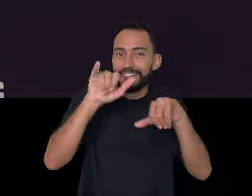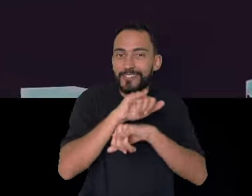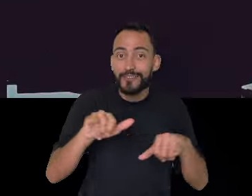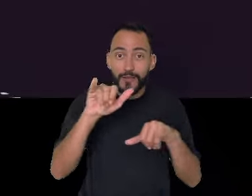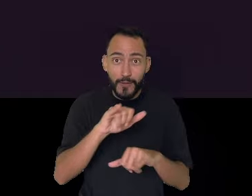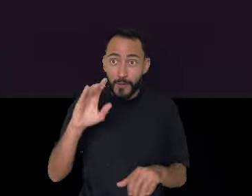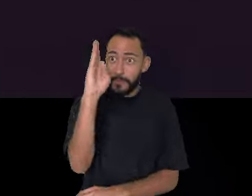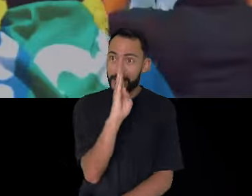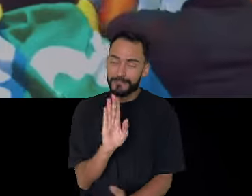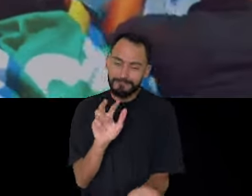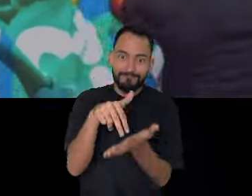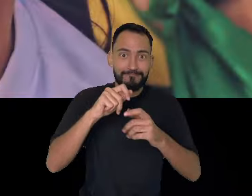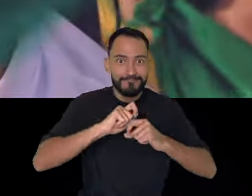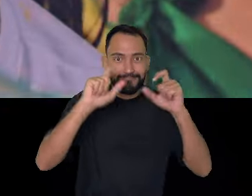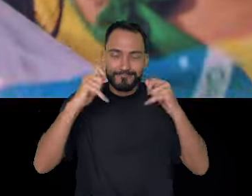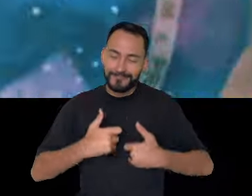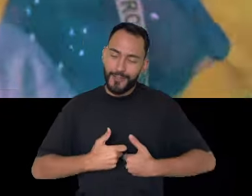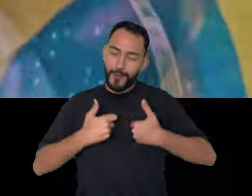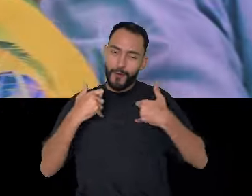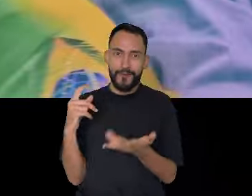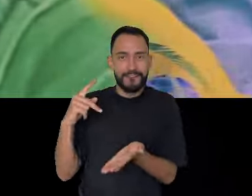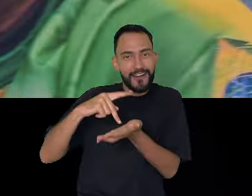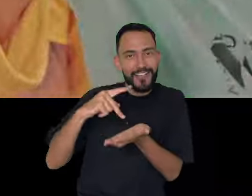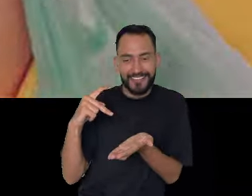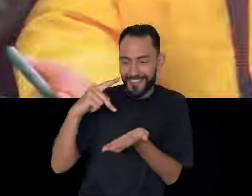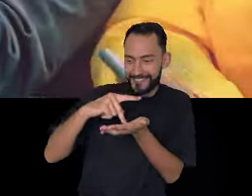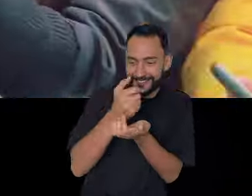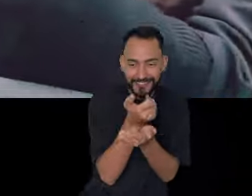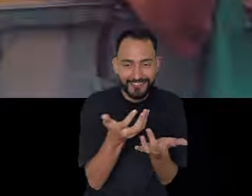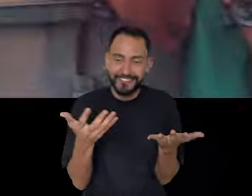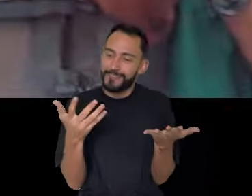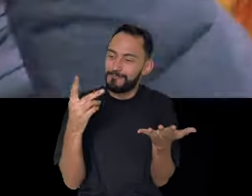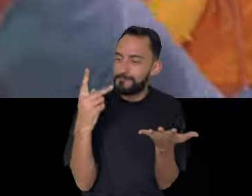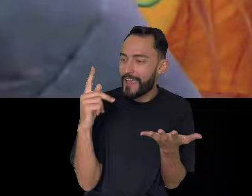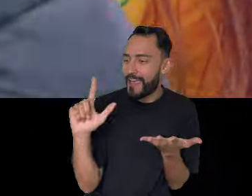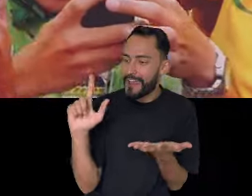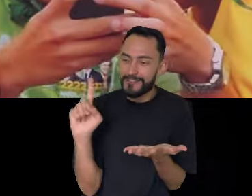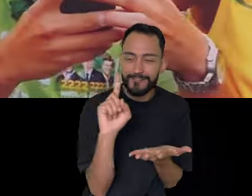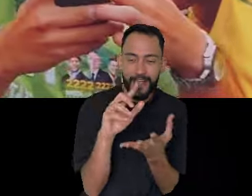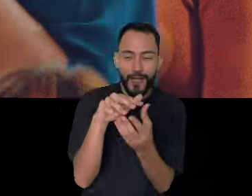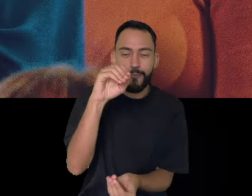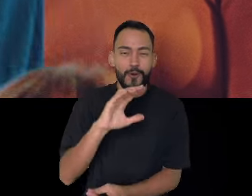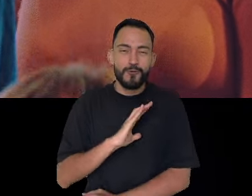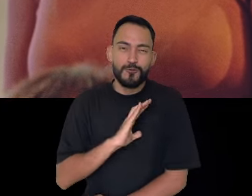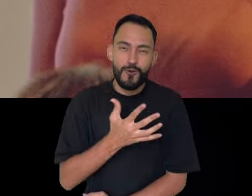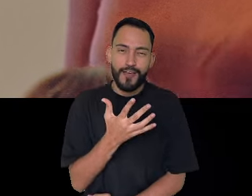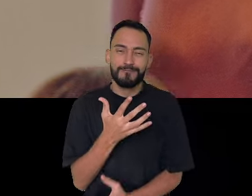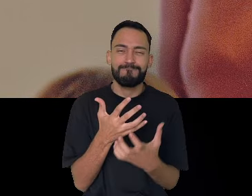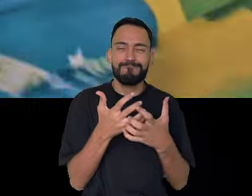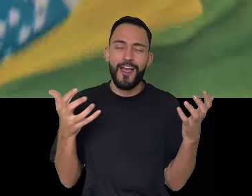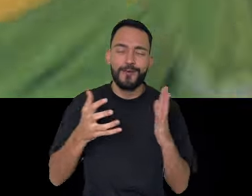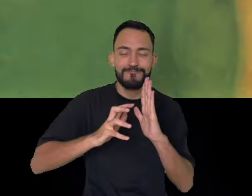A nação acordou, o orgulho hoje é verdadeiro. O PL com alma e